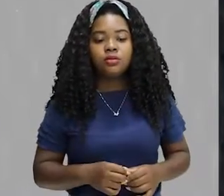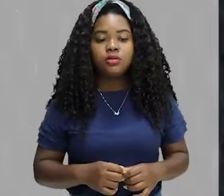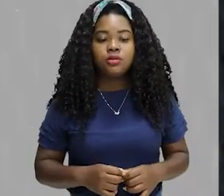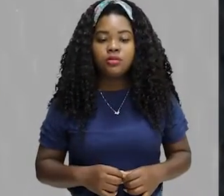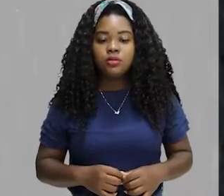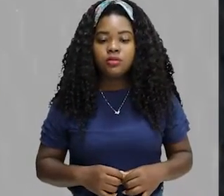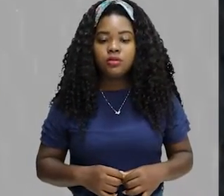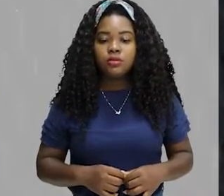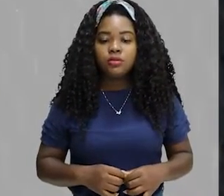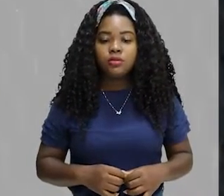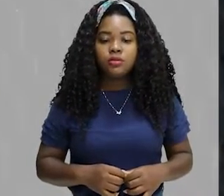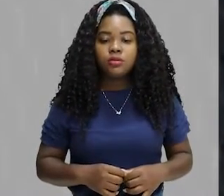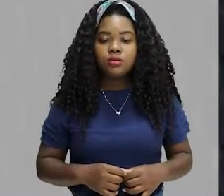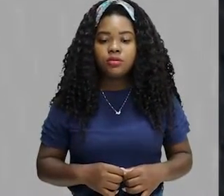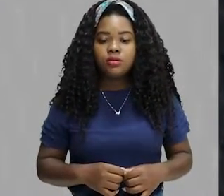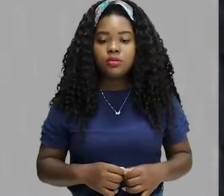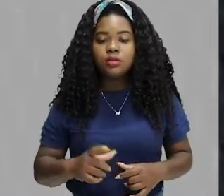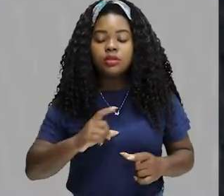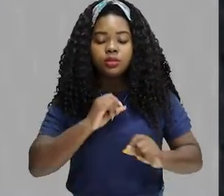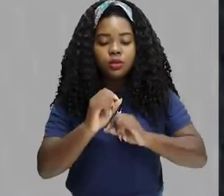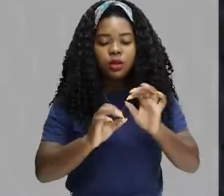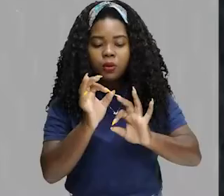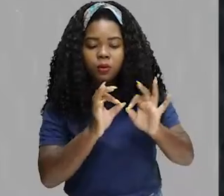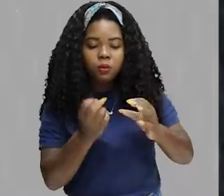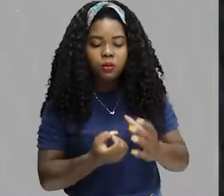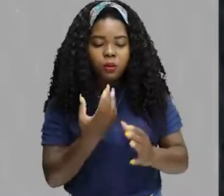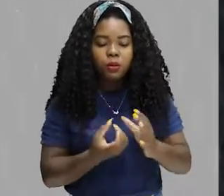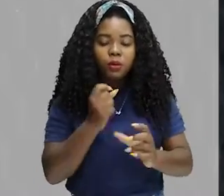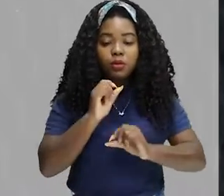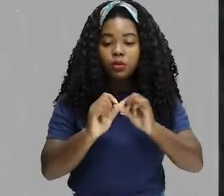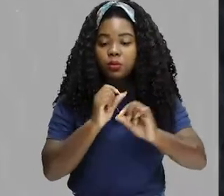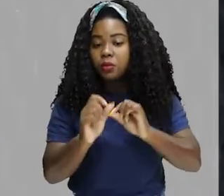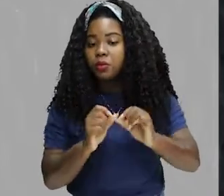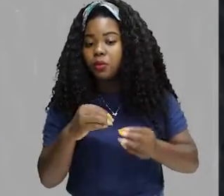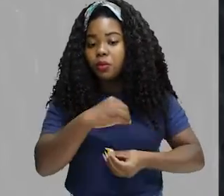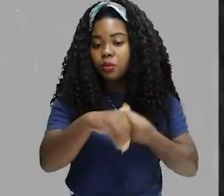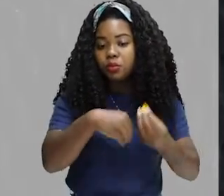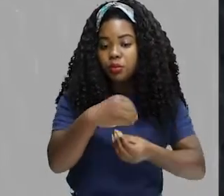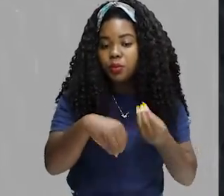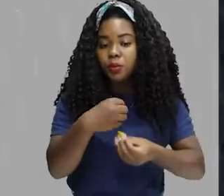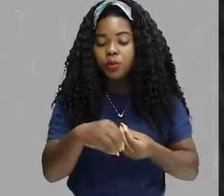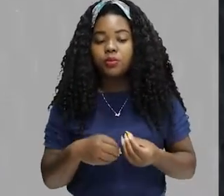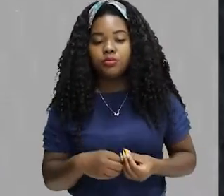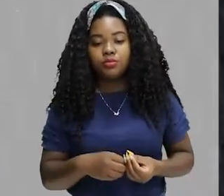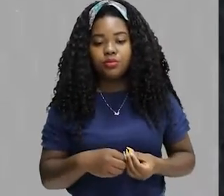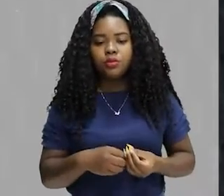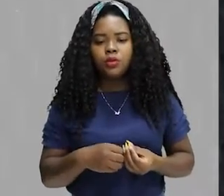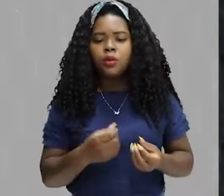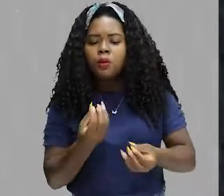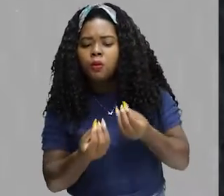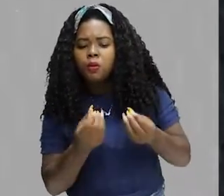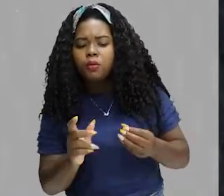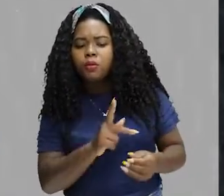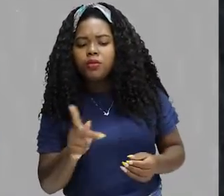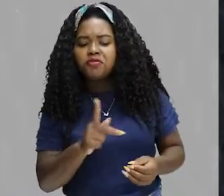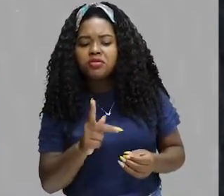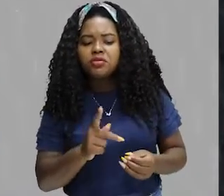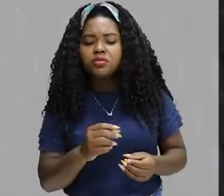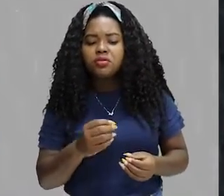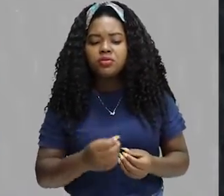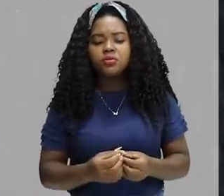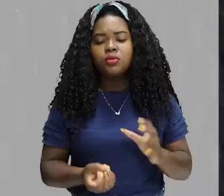oxigênio, produzindo, né? Produzindo. Onde está esse termo produzindo? A seta,